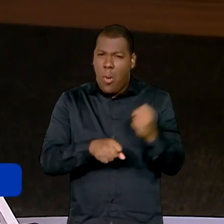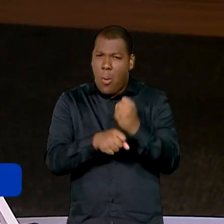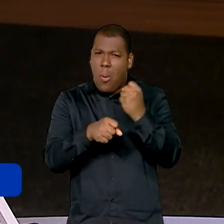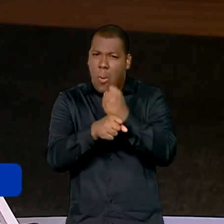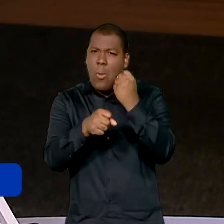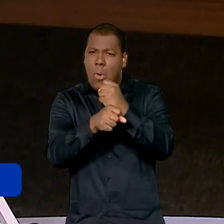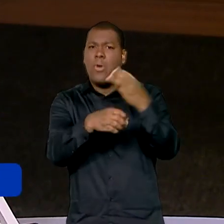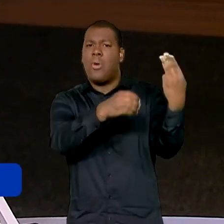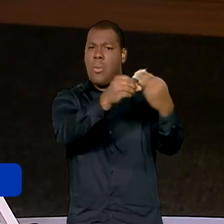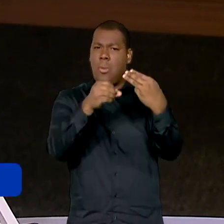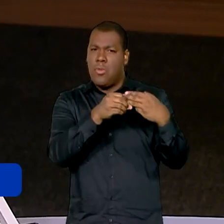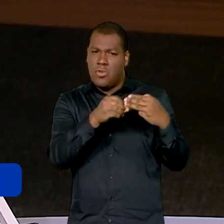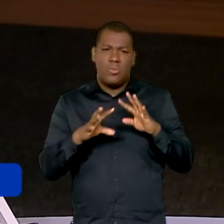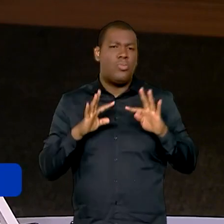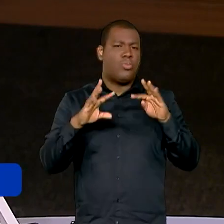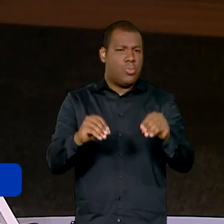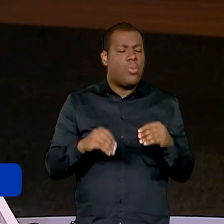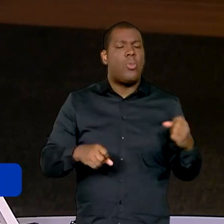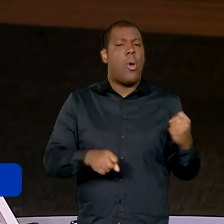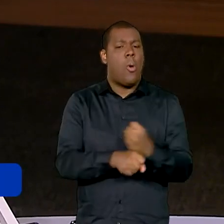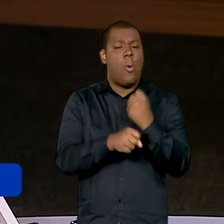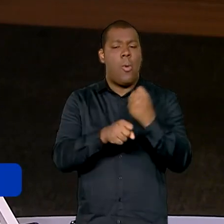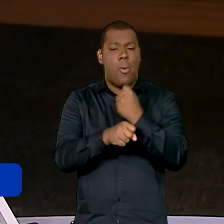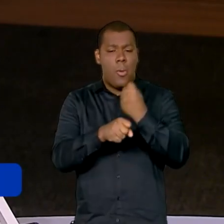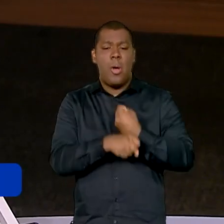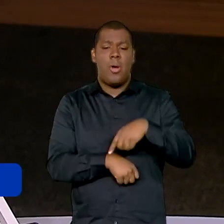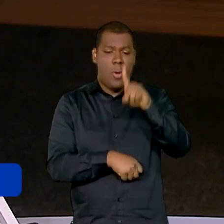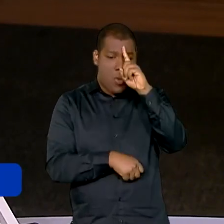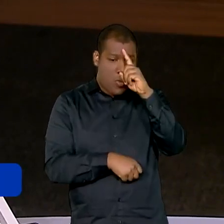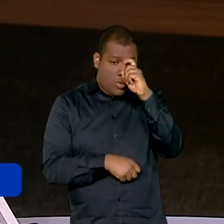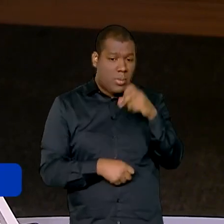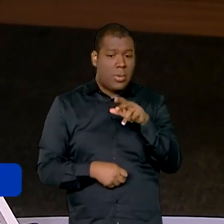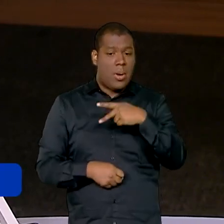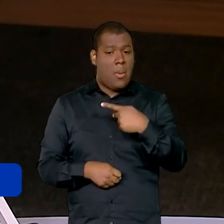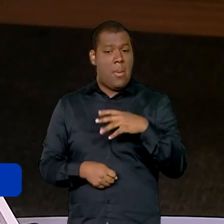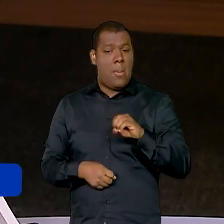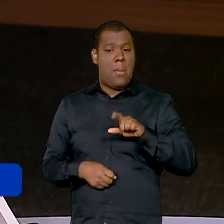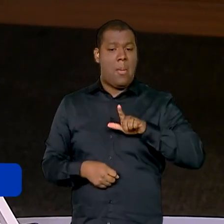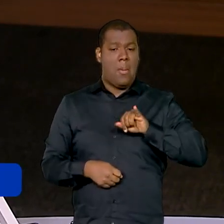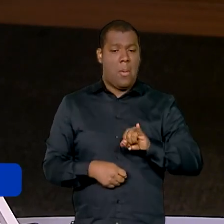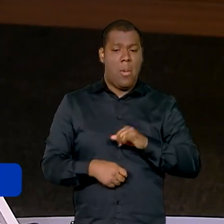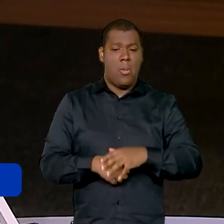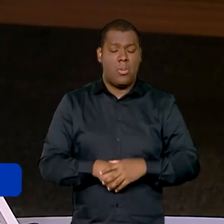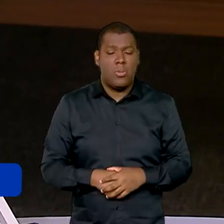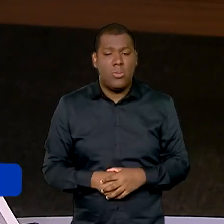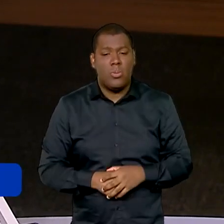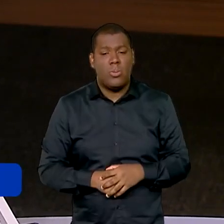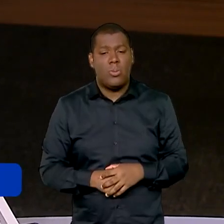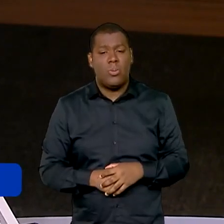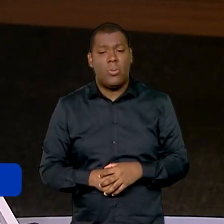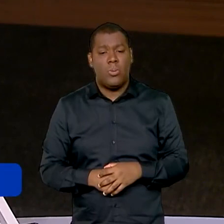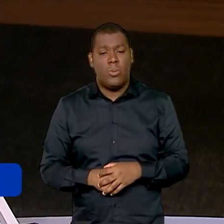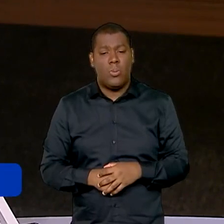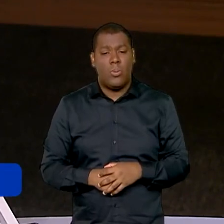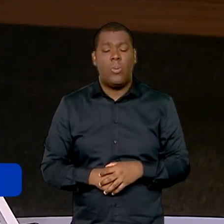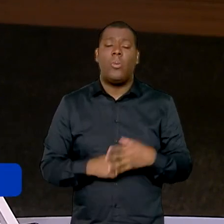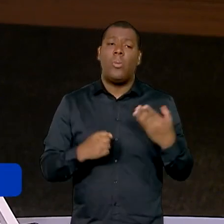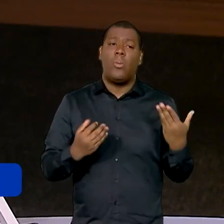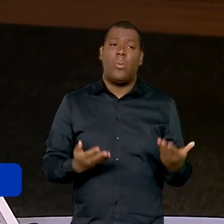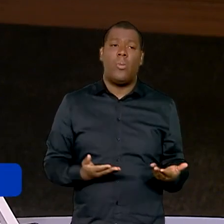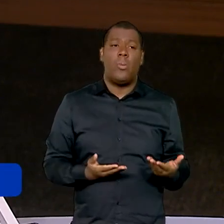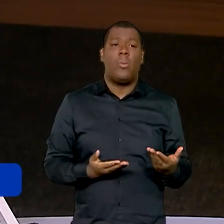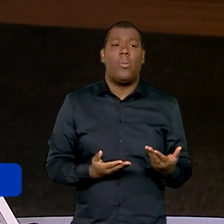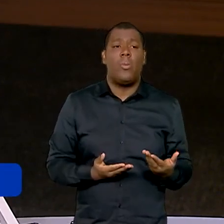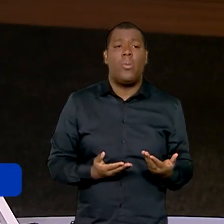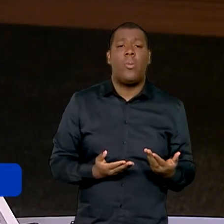critério que nós adotamos. Existindo pedido, nós buscamos também garantir que pelo menos todas as unidades